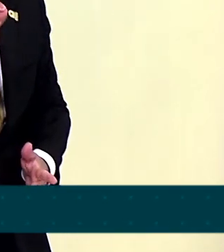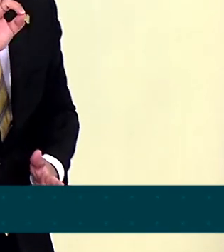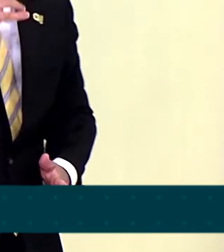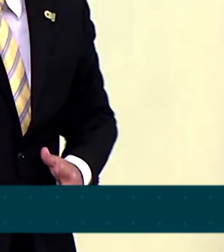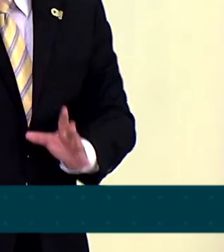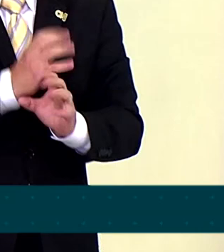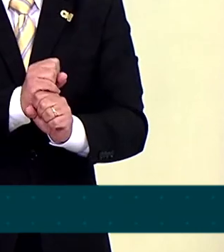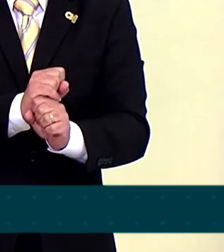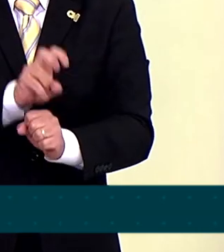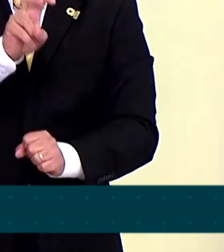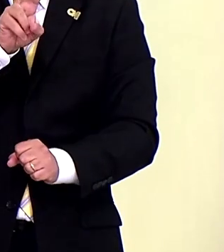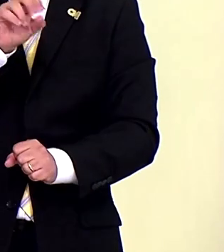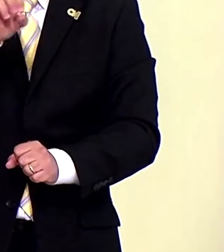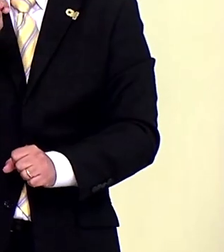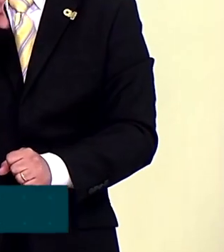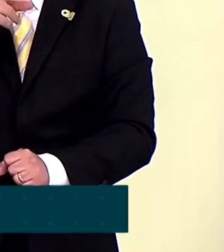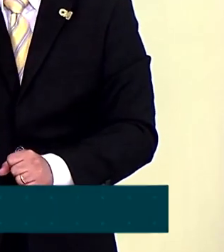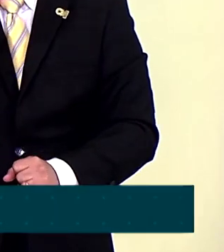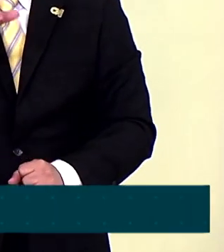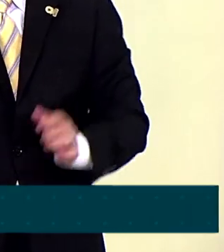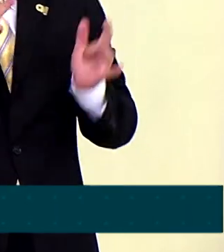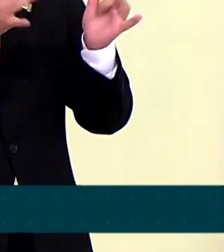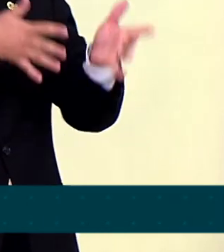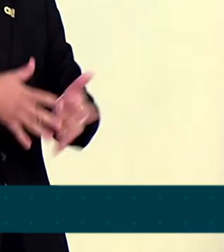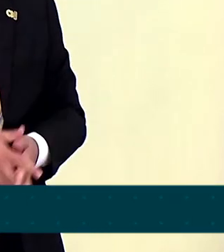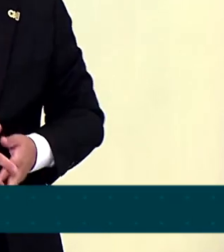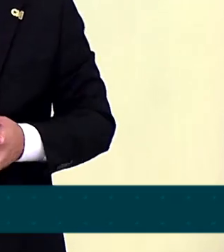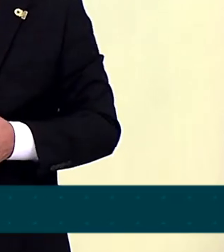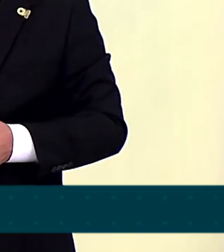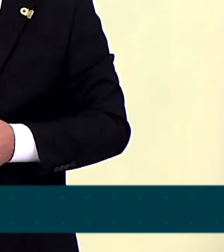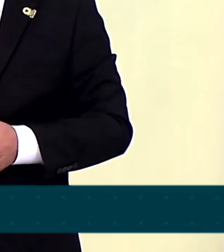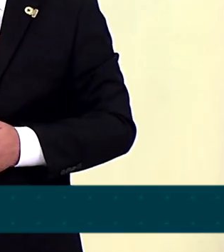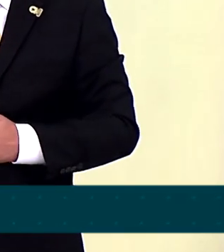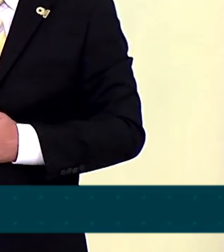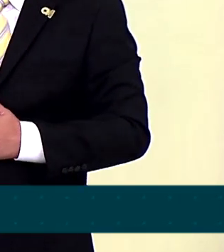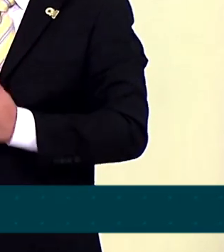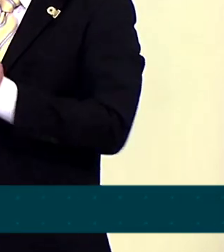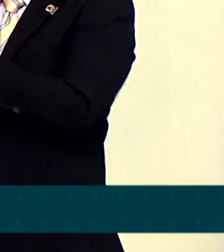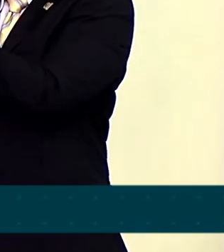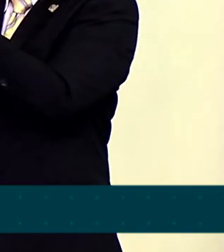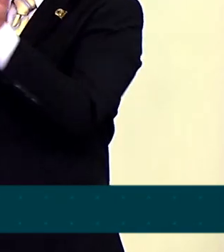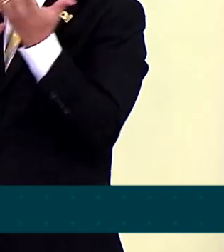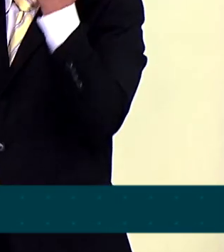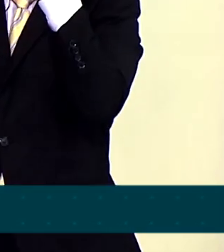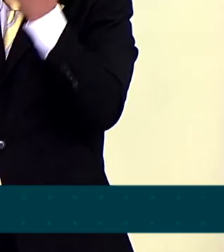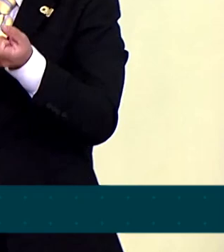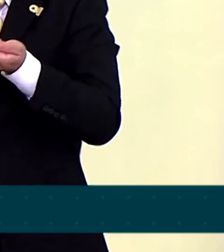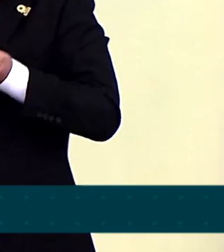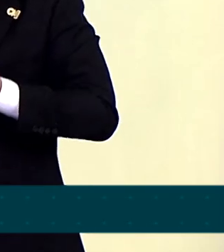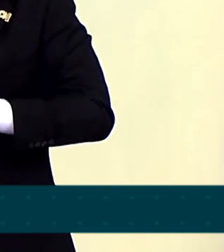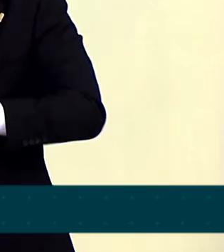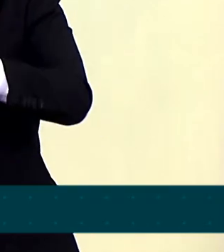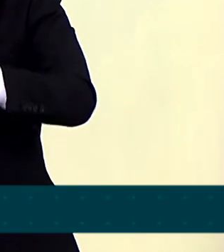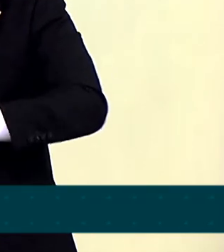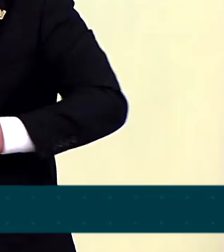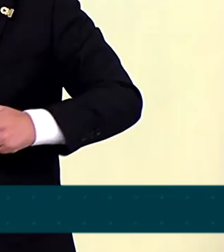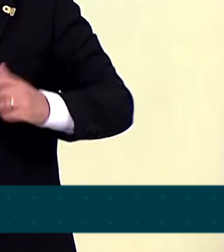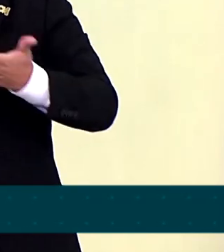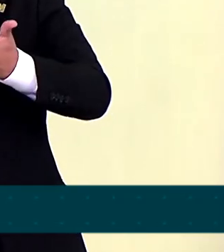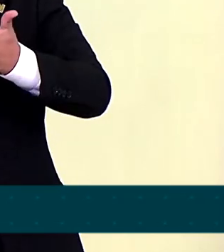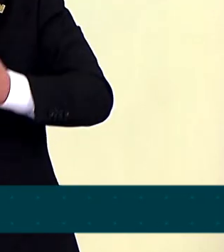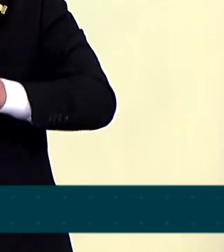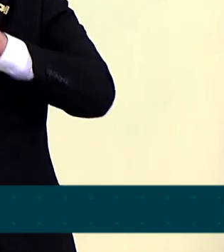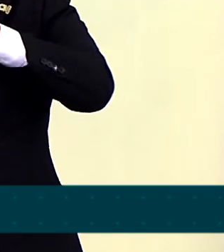500 milhões de reais. e os bancos se dispuseram a fazer uma doação das suas cotas desse fundo